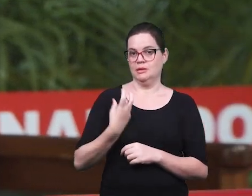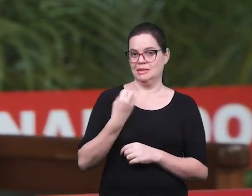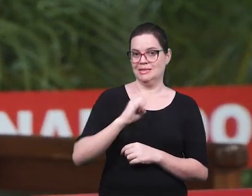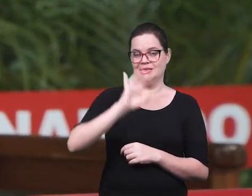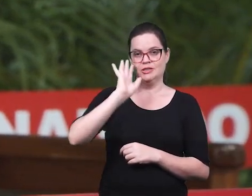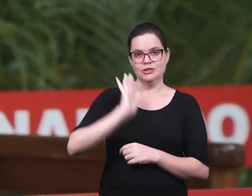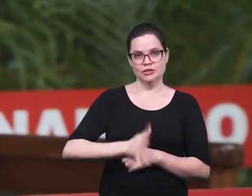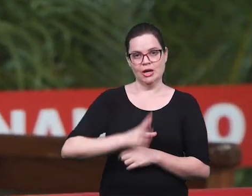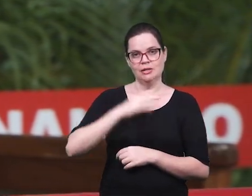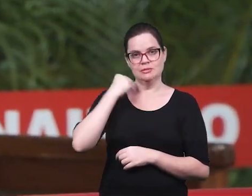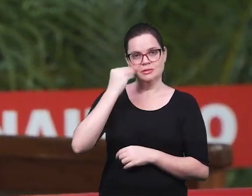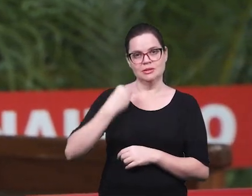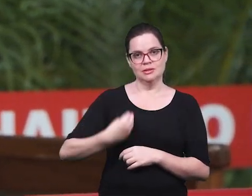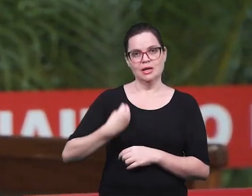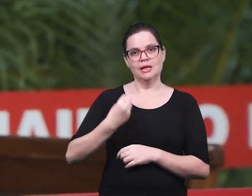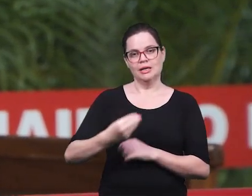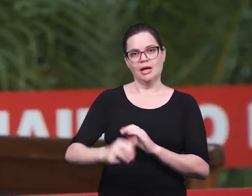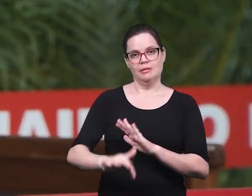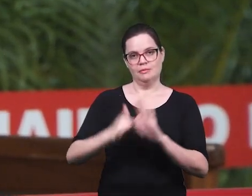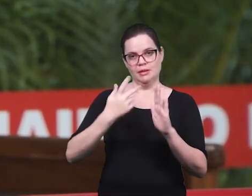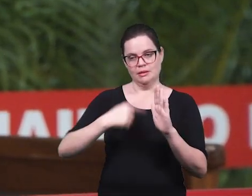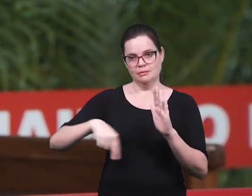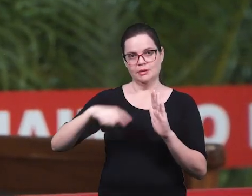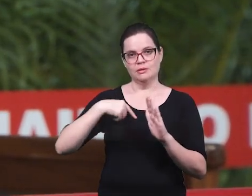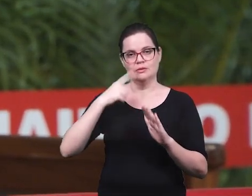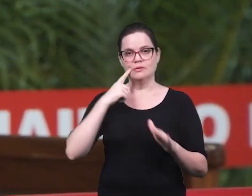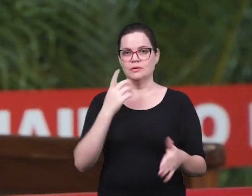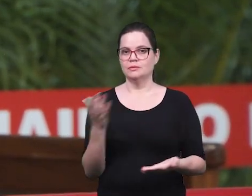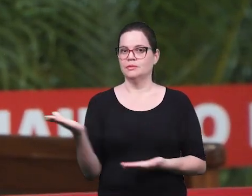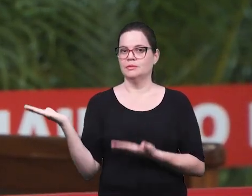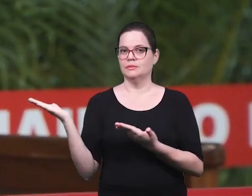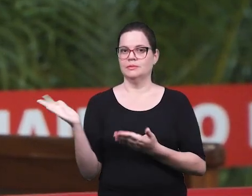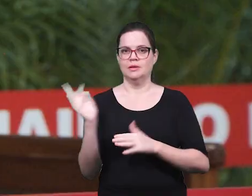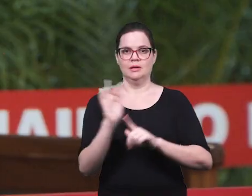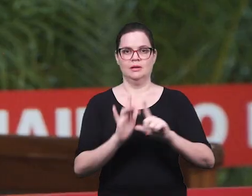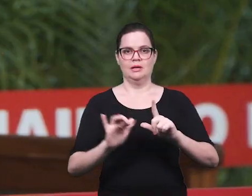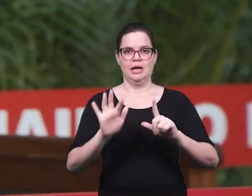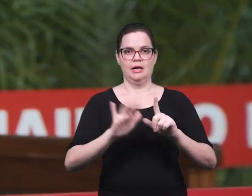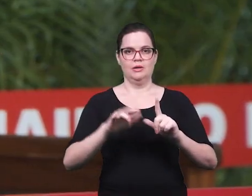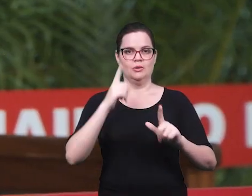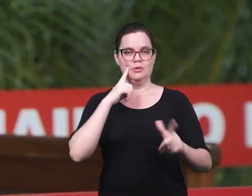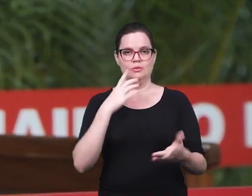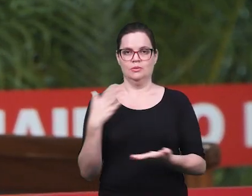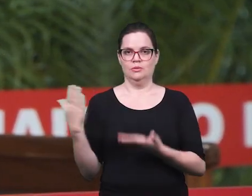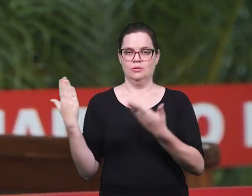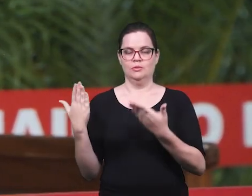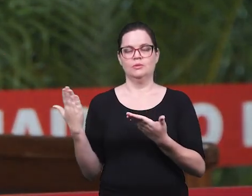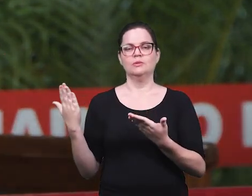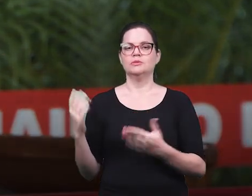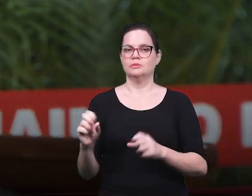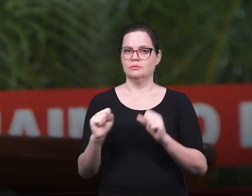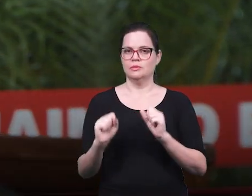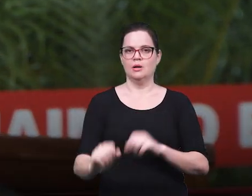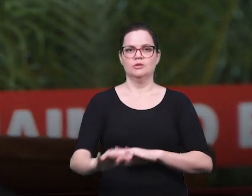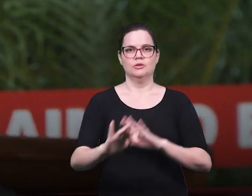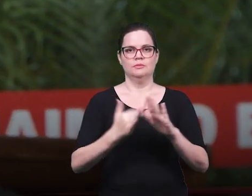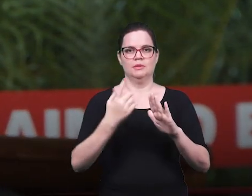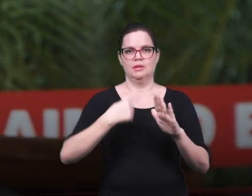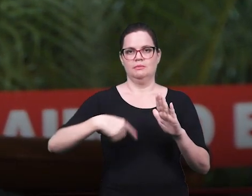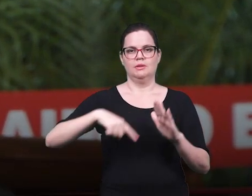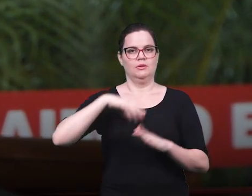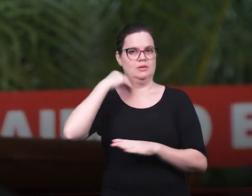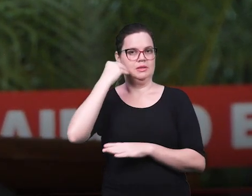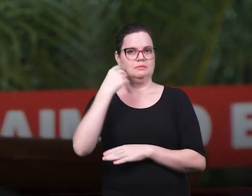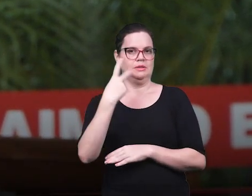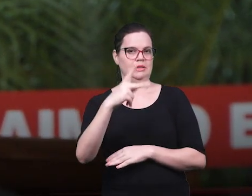essa experiência e quer nos contar, tem um QR Code aí que você pode colocar o seu celular para contar a sua